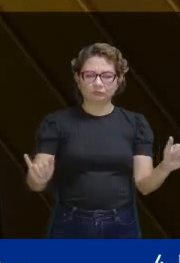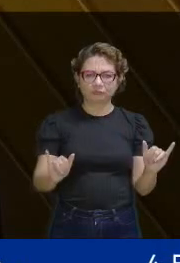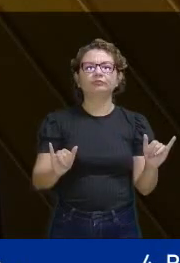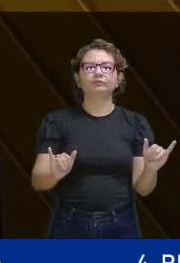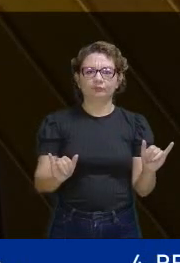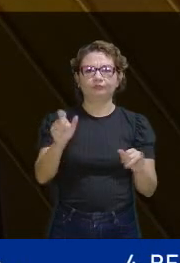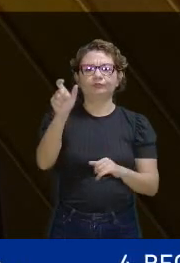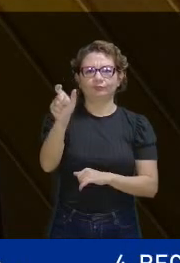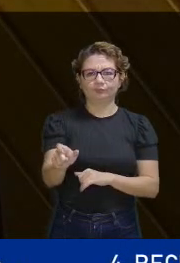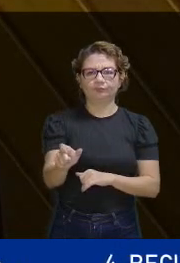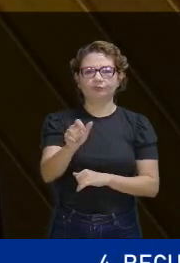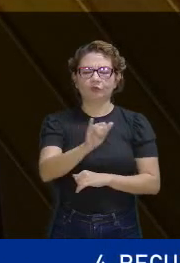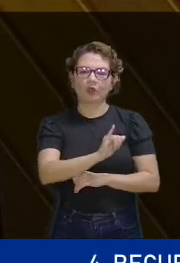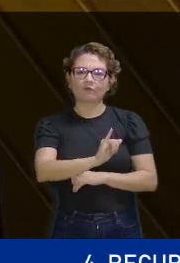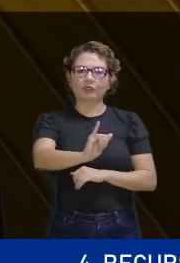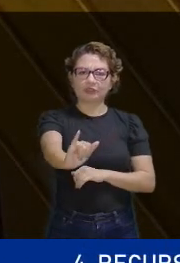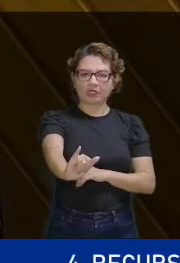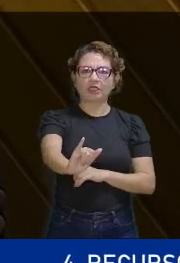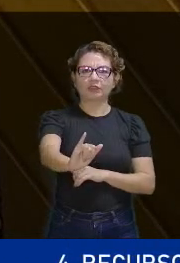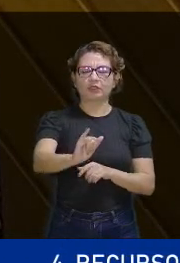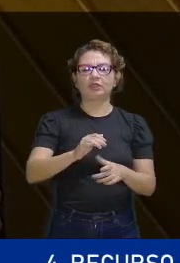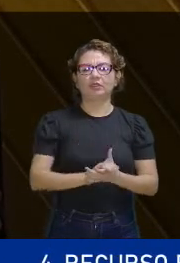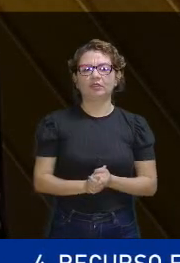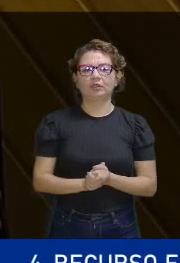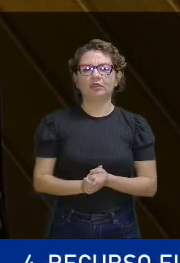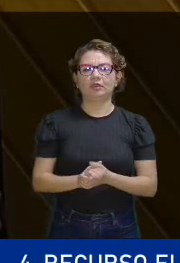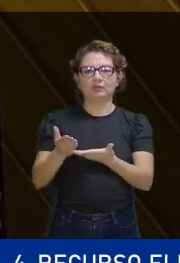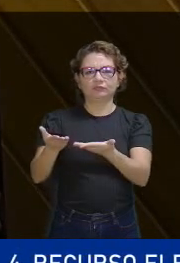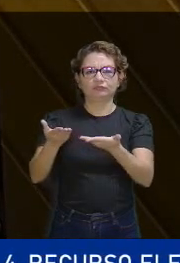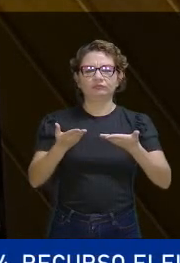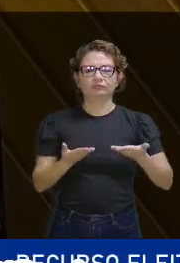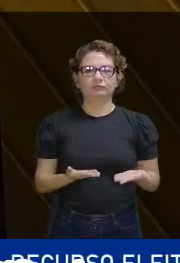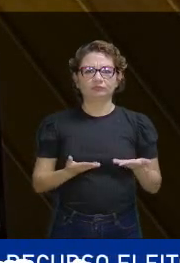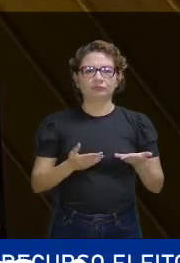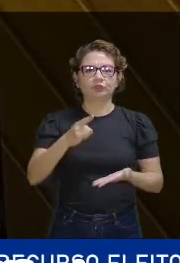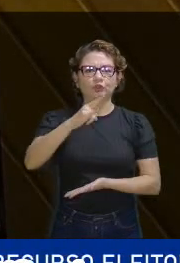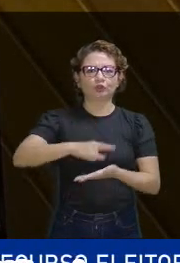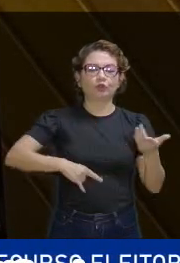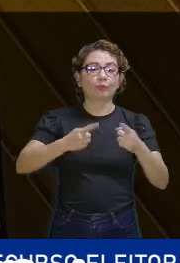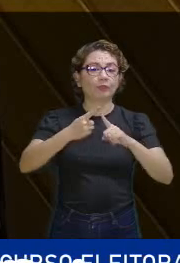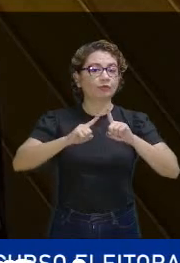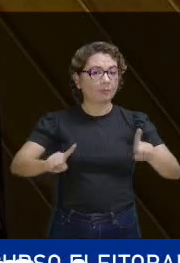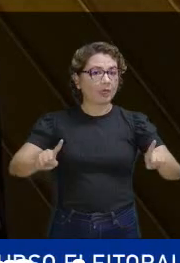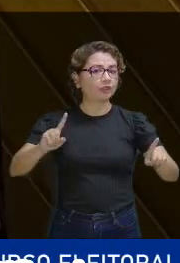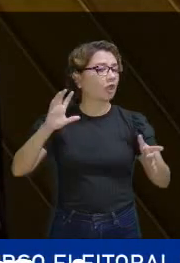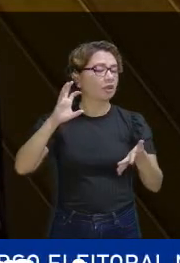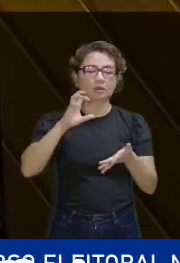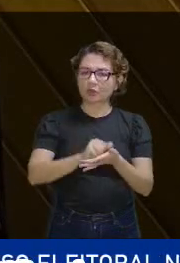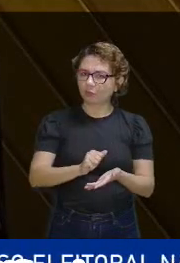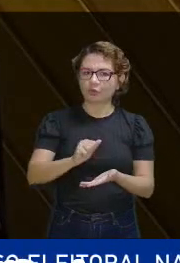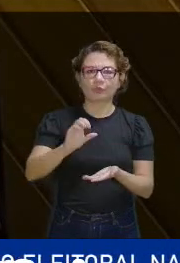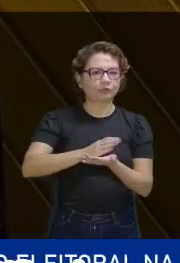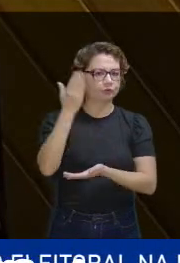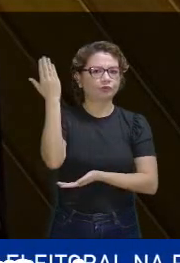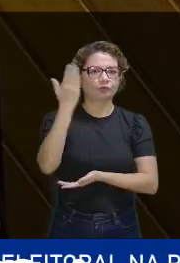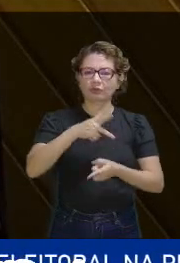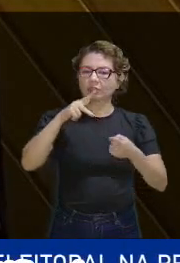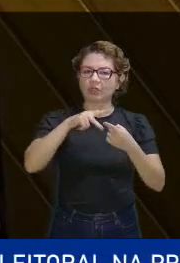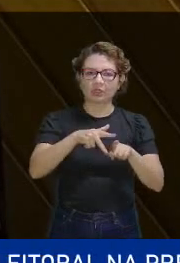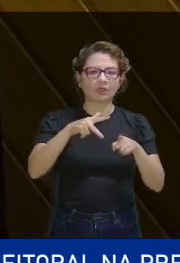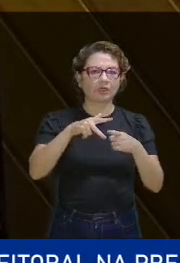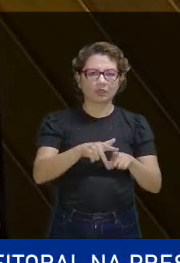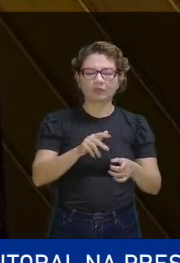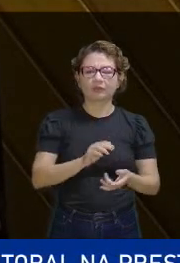parte recorrente foi intimada para sanar a falha e apresentou petição com documentos, mas não protocolou prestação de contas